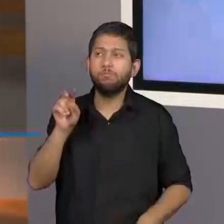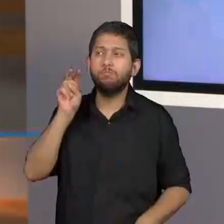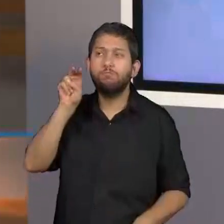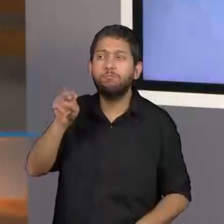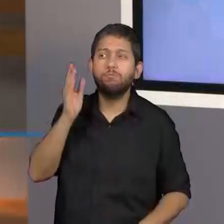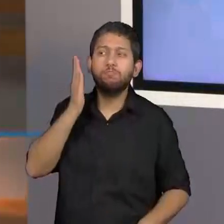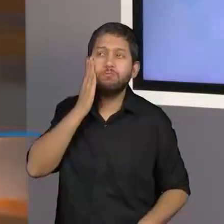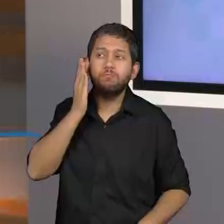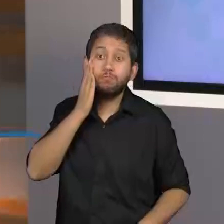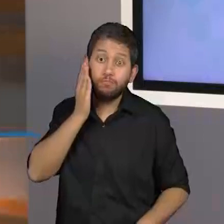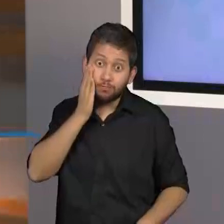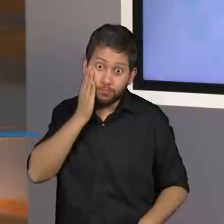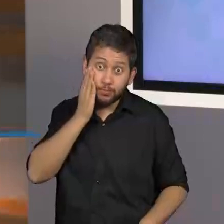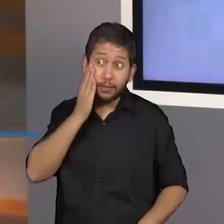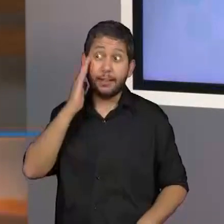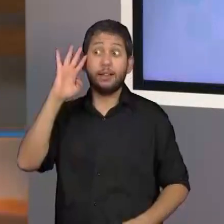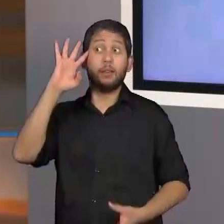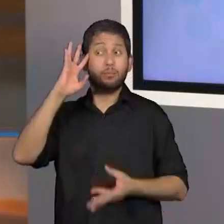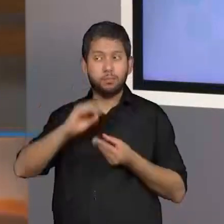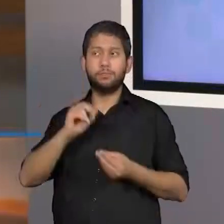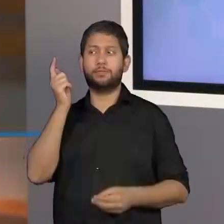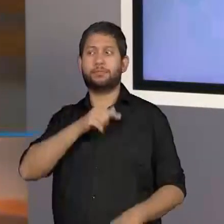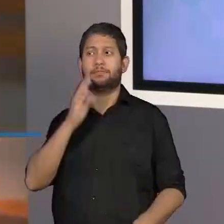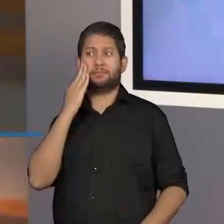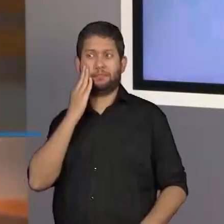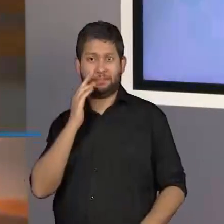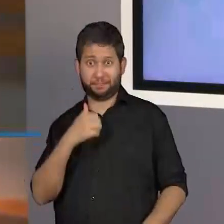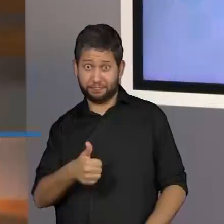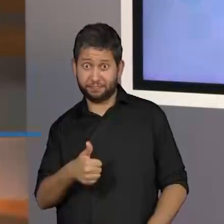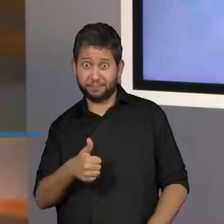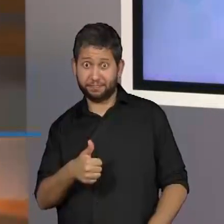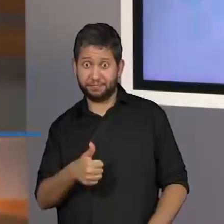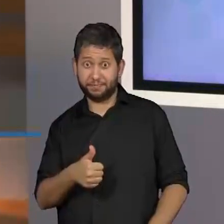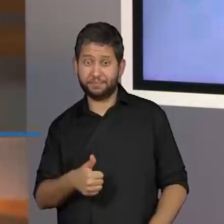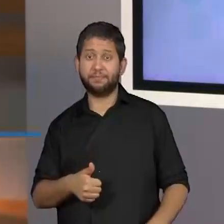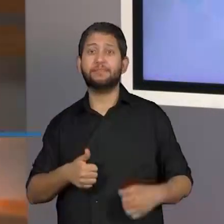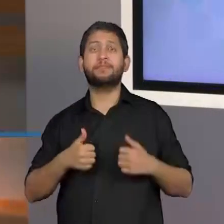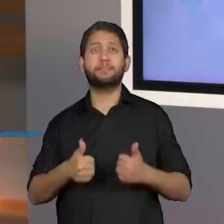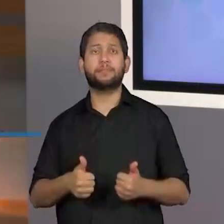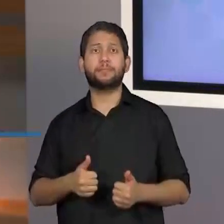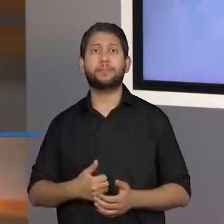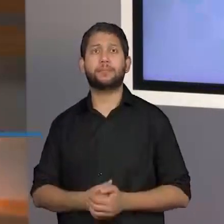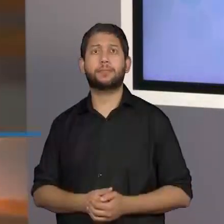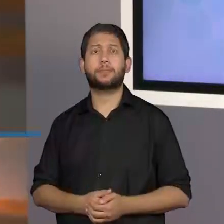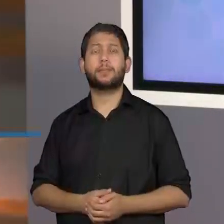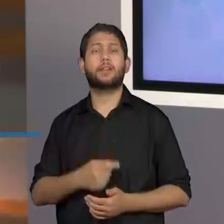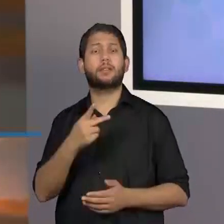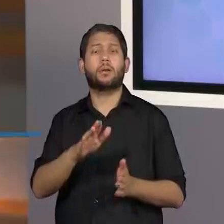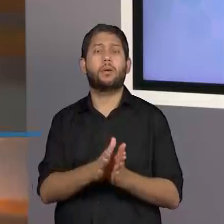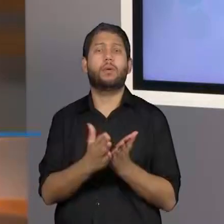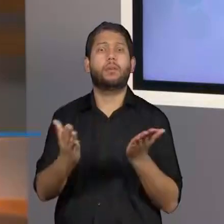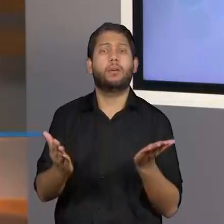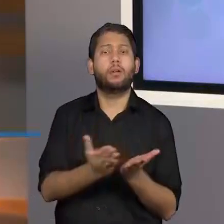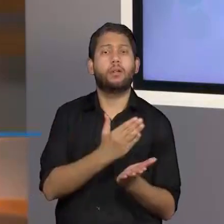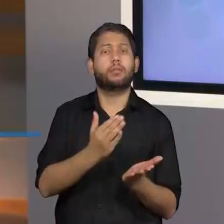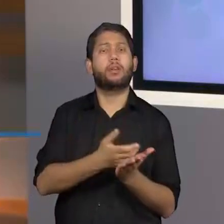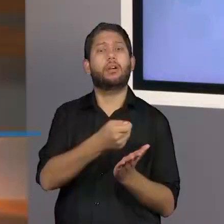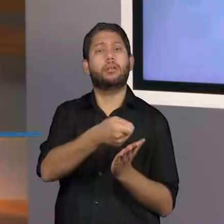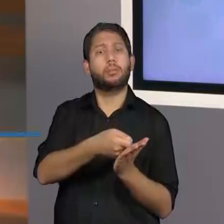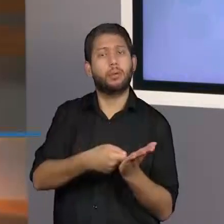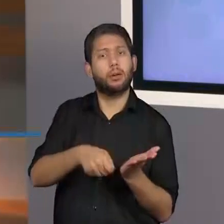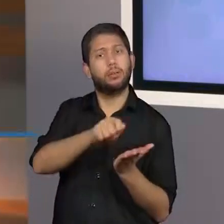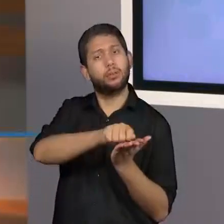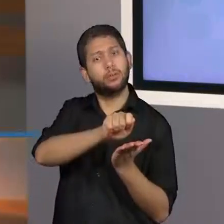a interpretar essa fábula de hoje, tudo bem? Então, pega aí seu caderno, vai colocando as